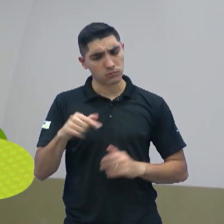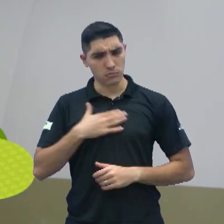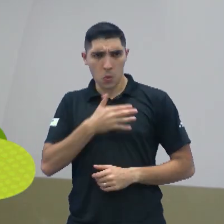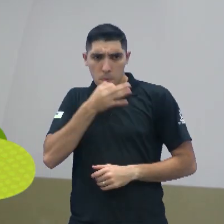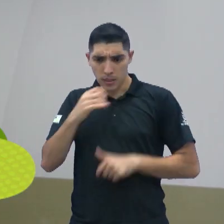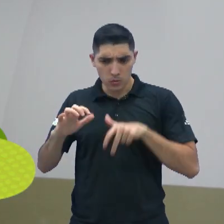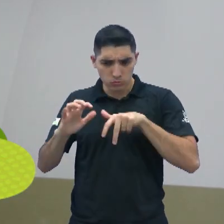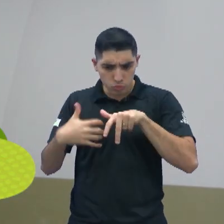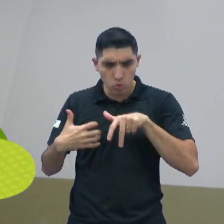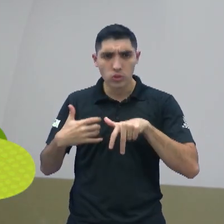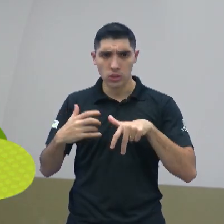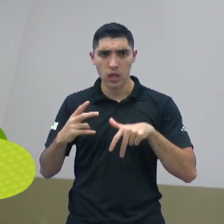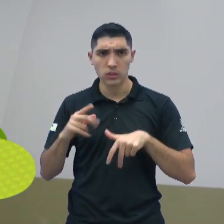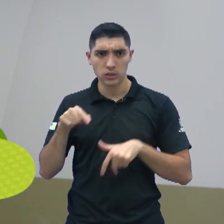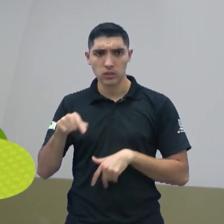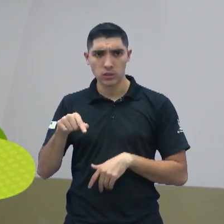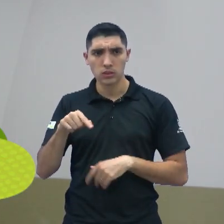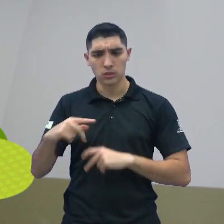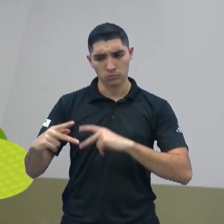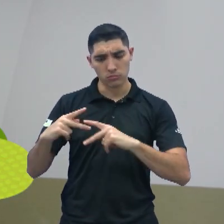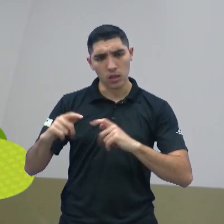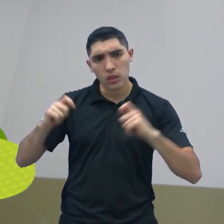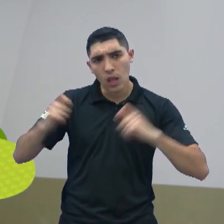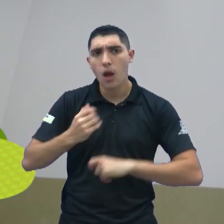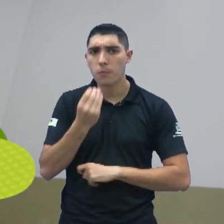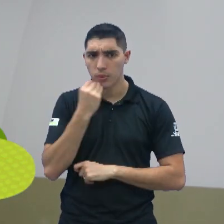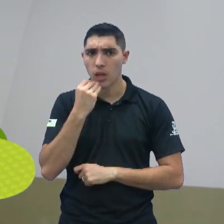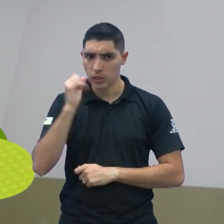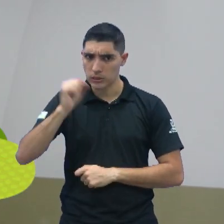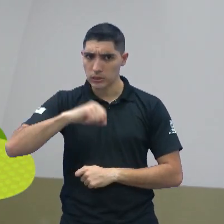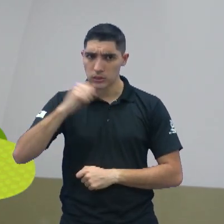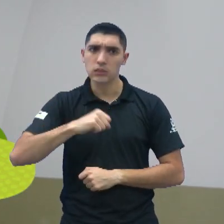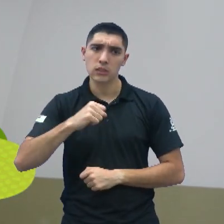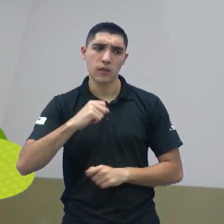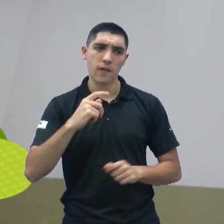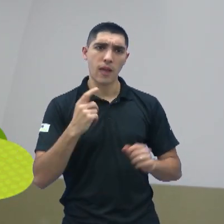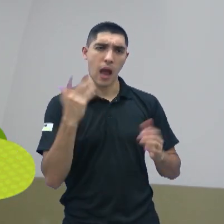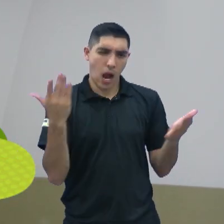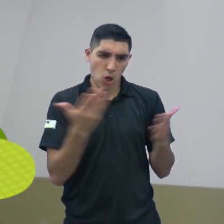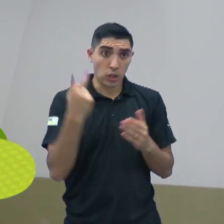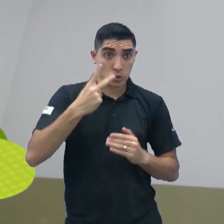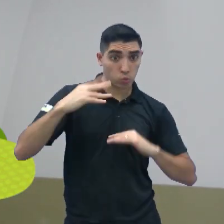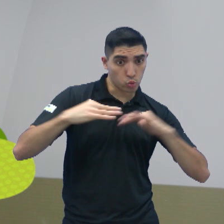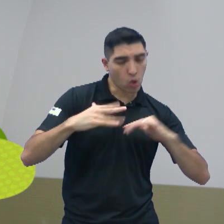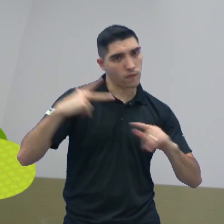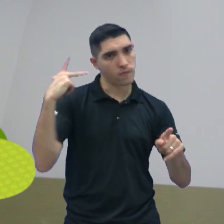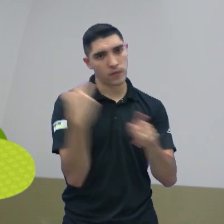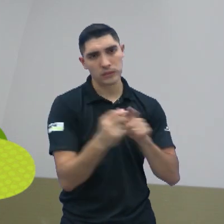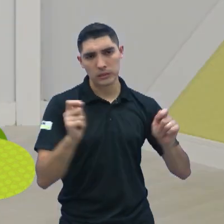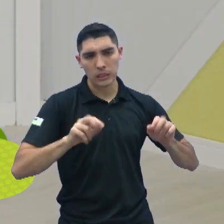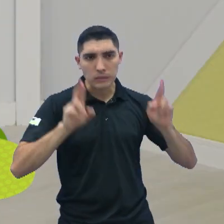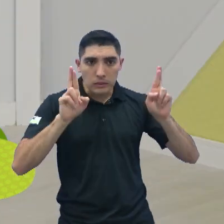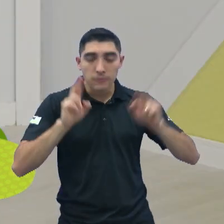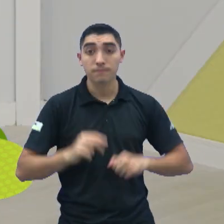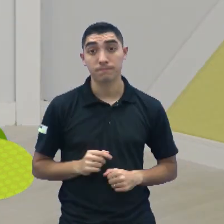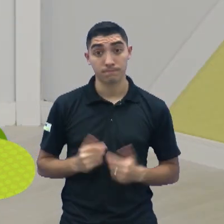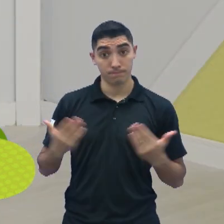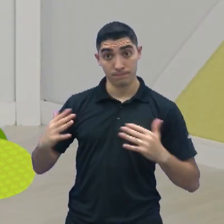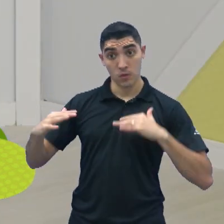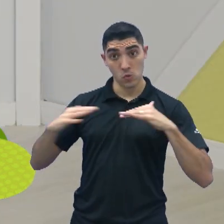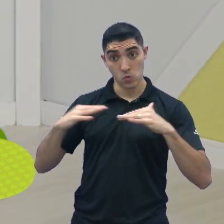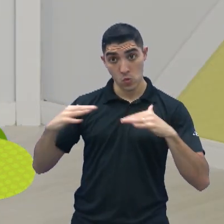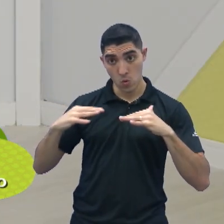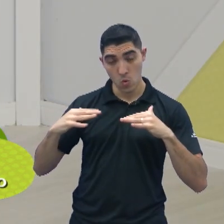aqui. Perdeu o jogo que poderia ser derrotado, então fica a nossa torcida para reverter também. Portanto, jogo de